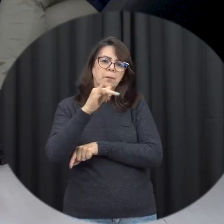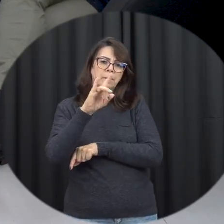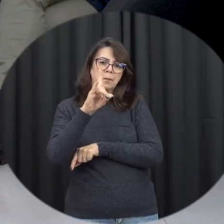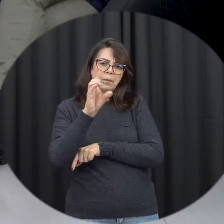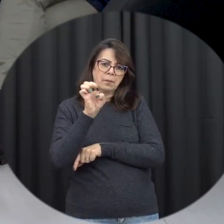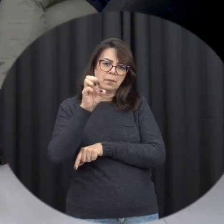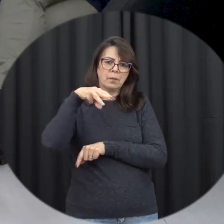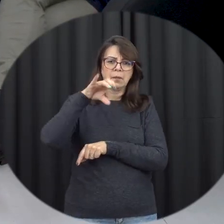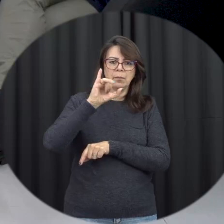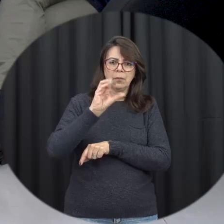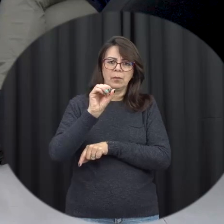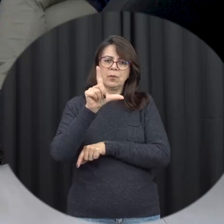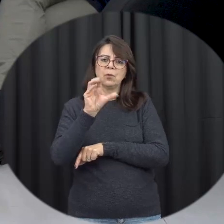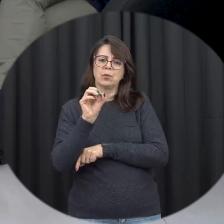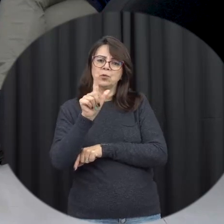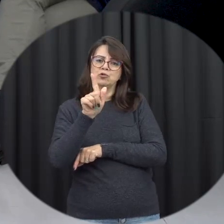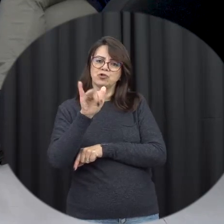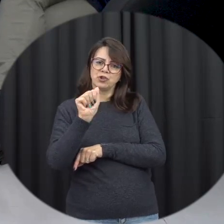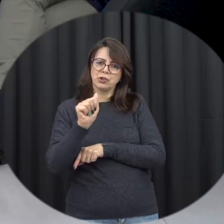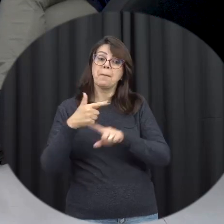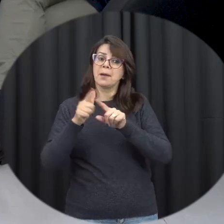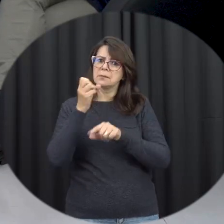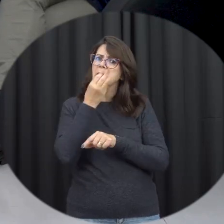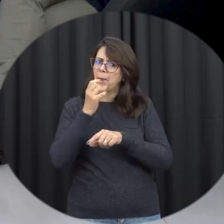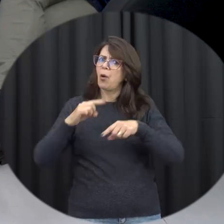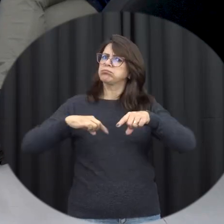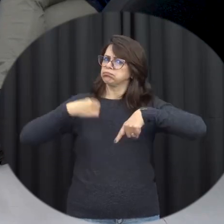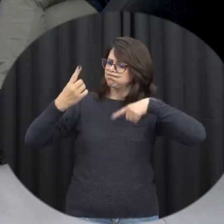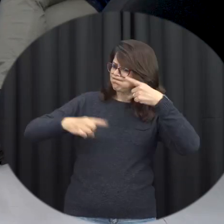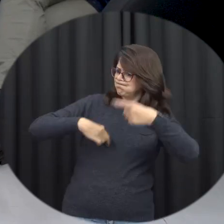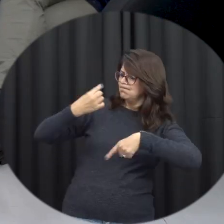da epidemiologia. Porém, mesmo assim, sendo um desafio, é muito